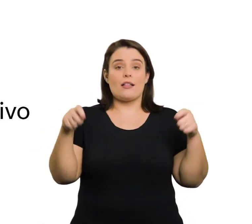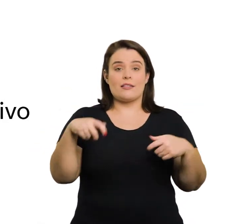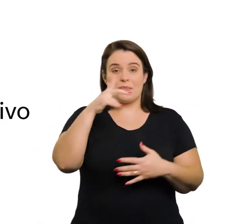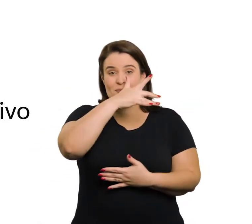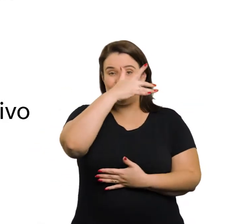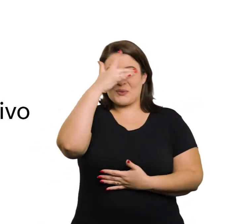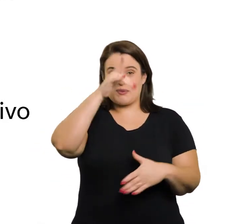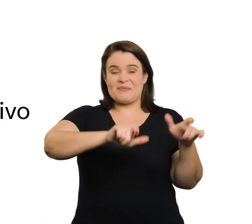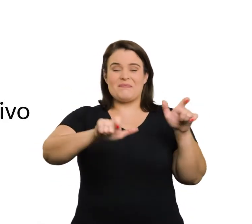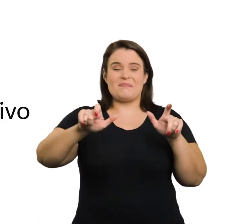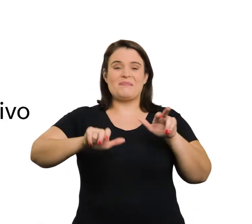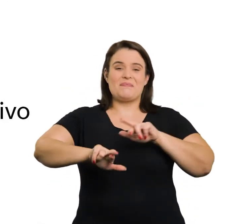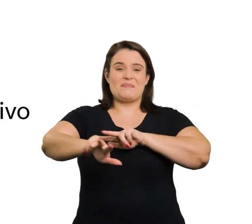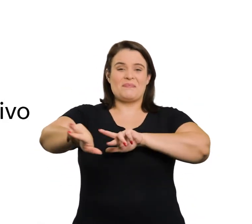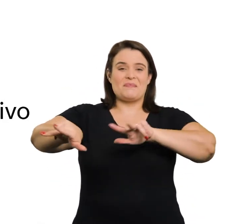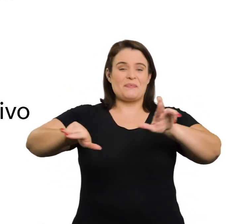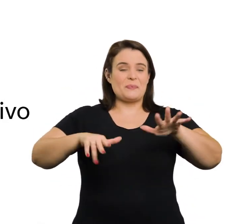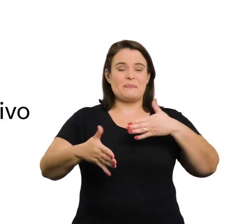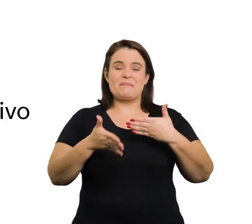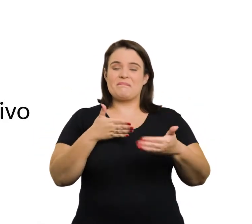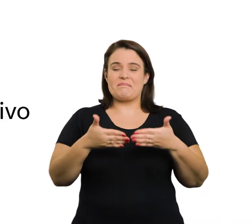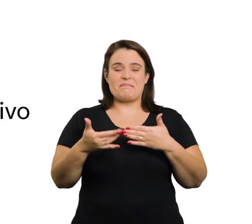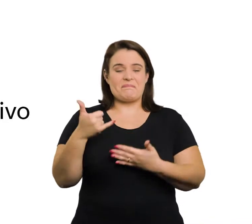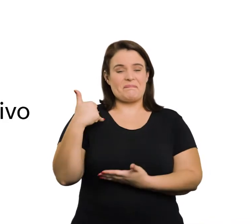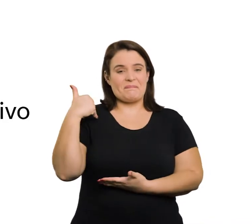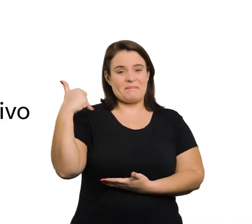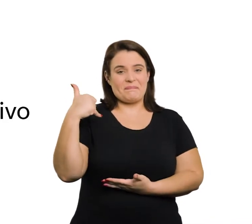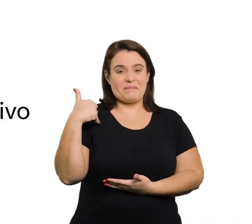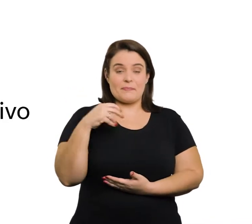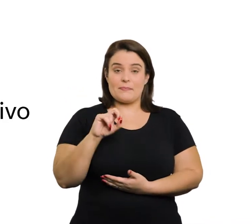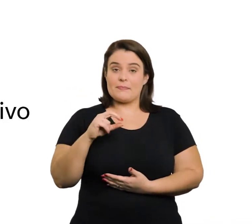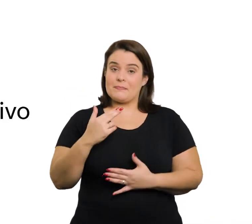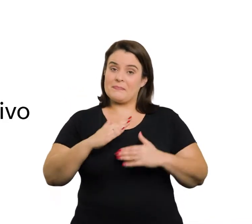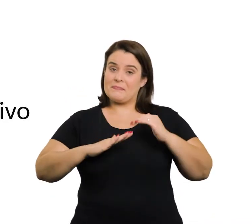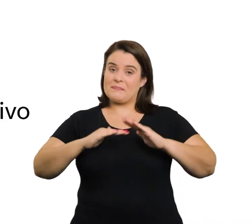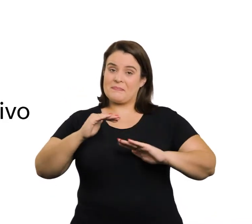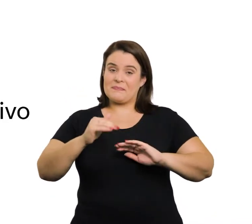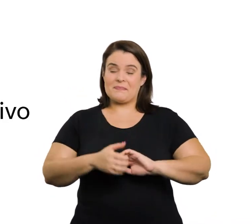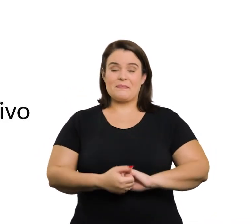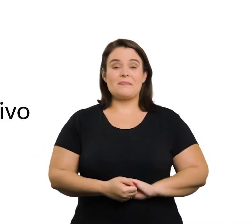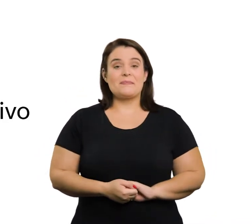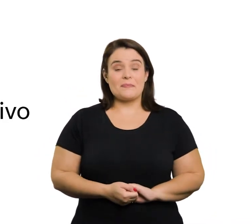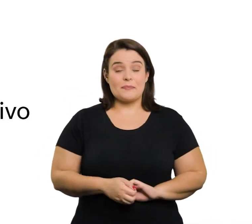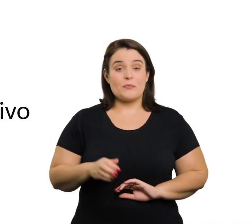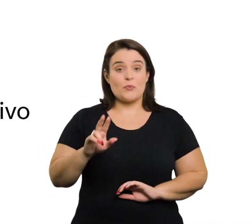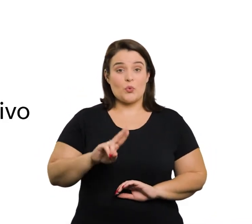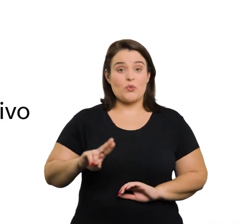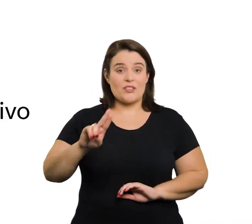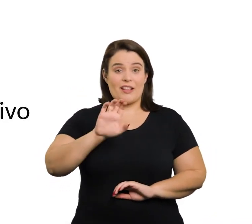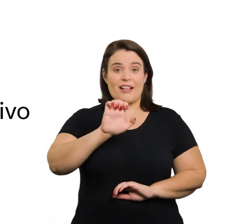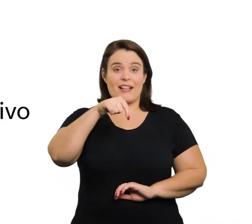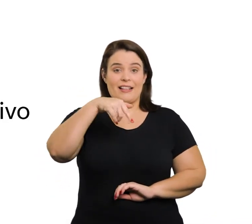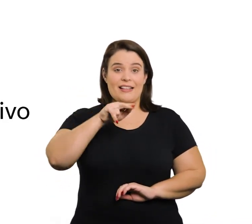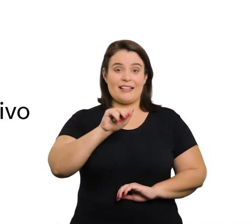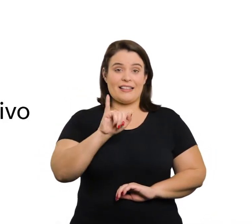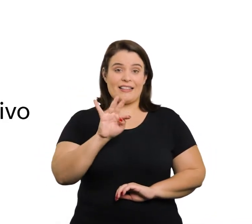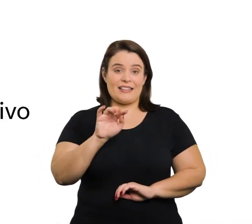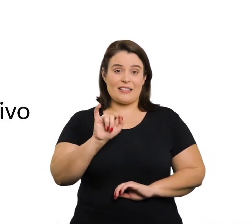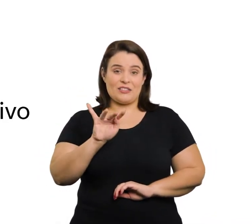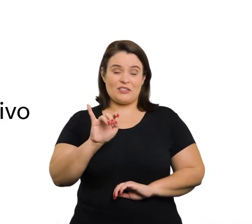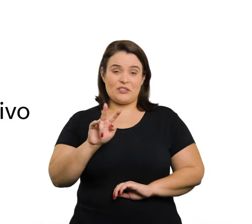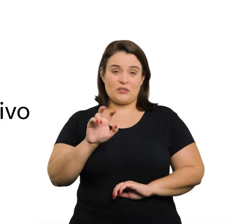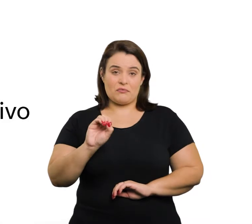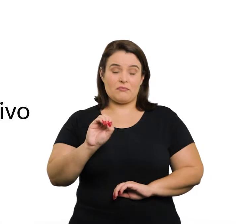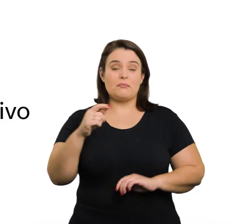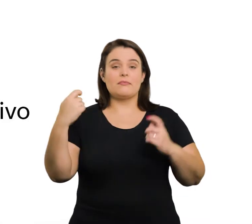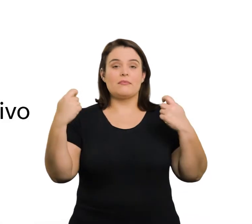faz com que ele possa ser usado por diversas pessoas, independentemente de idade ou habilidade. Para ter o